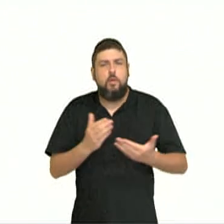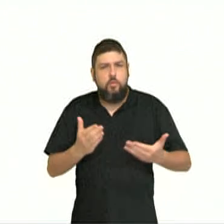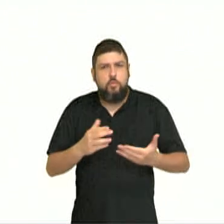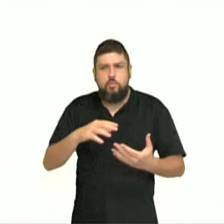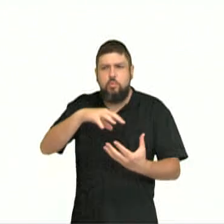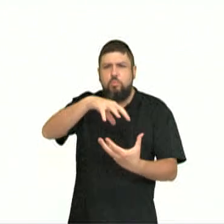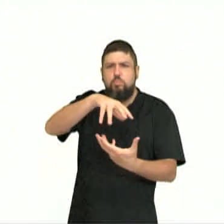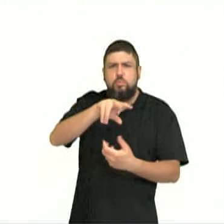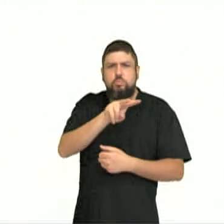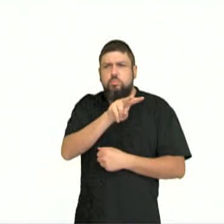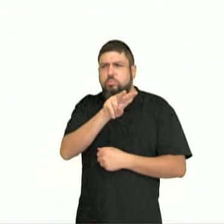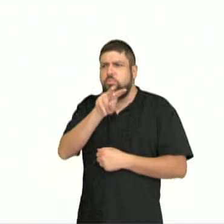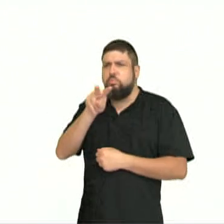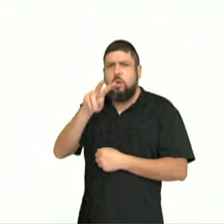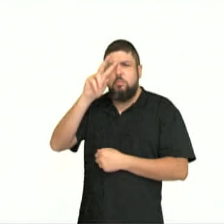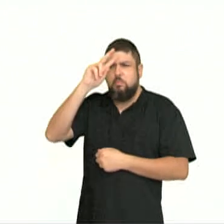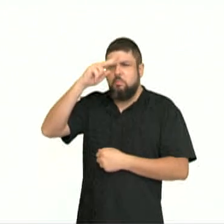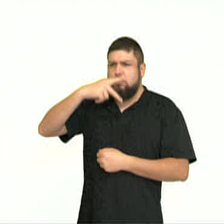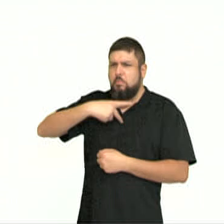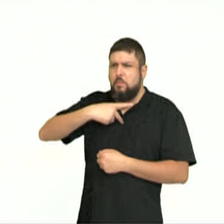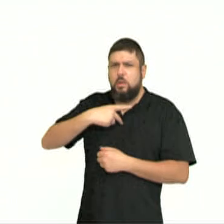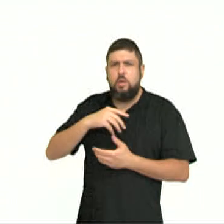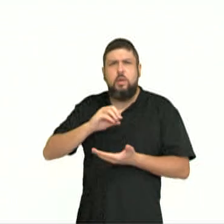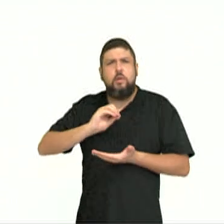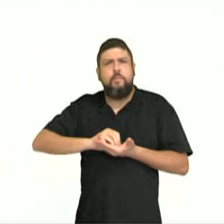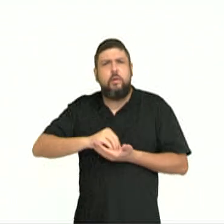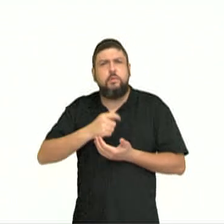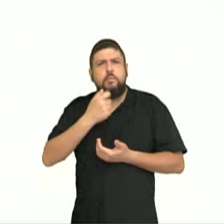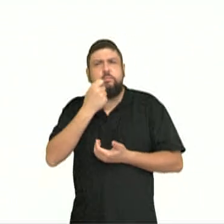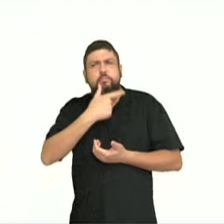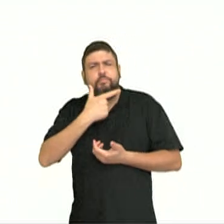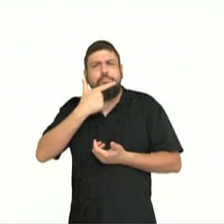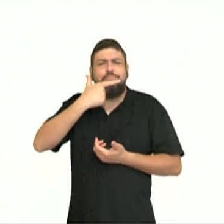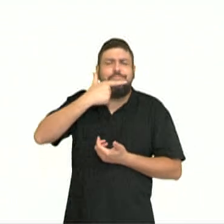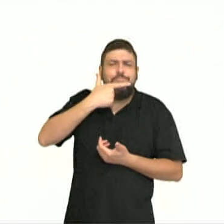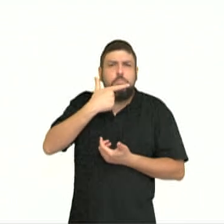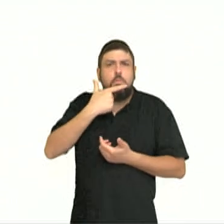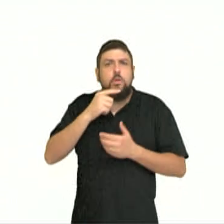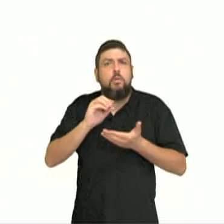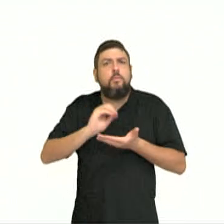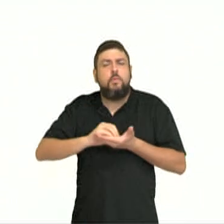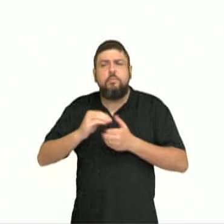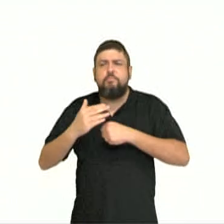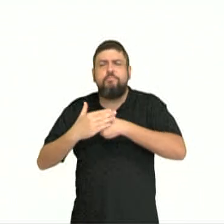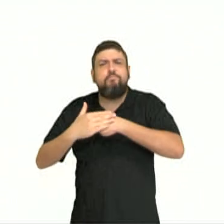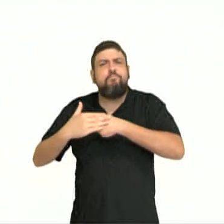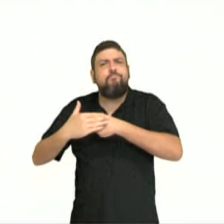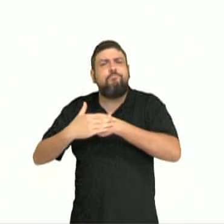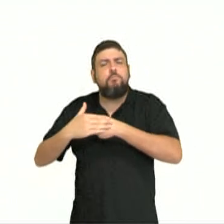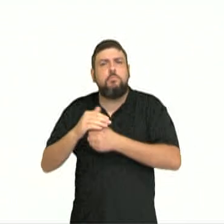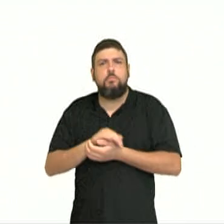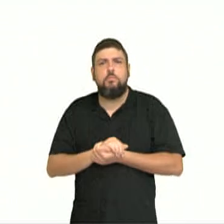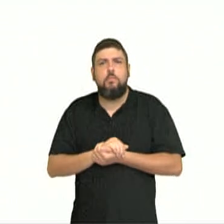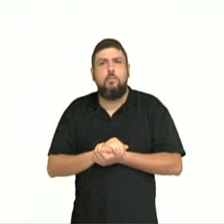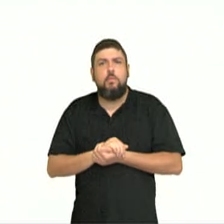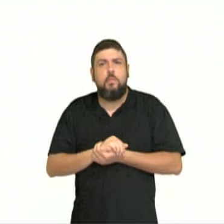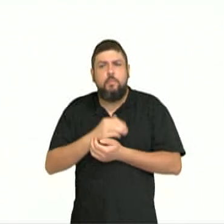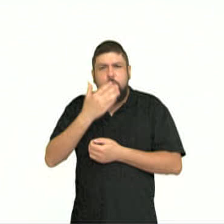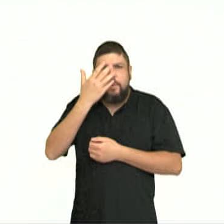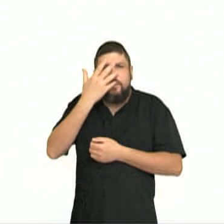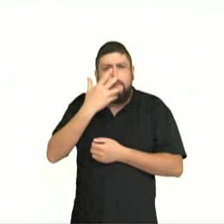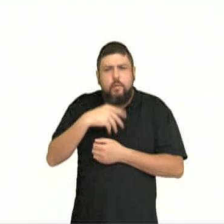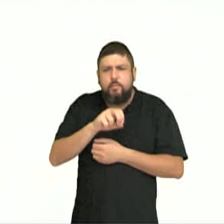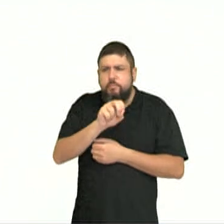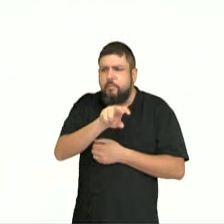falta de humor e de pequenos gestos de afeto e carinho ao próximo. Como as crianças estão cada vez